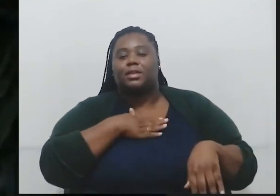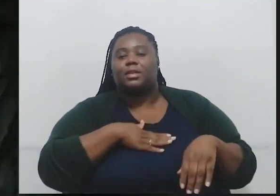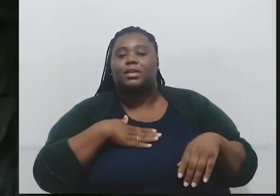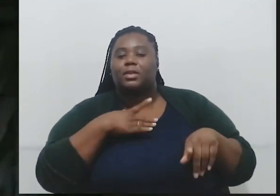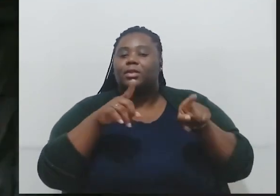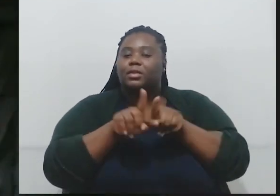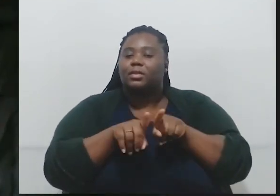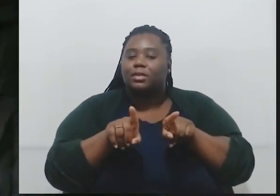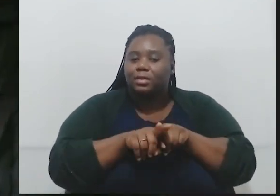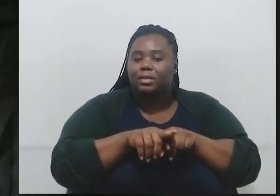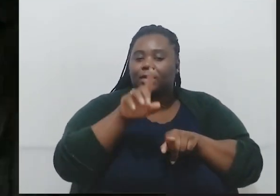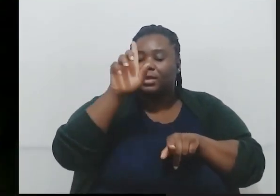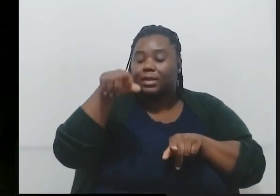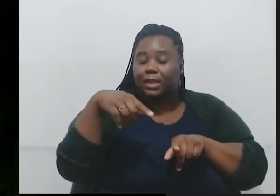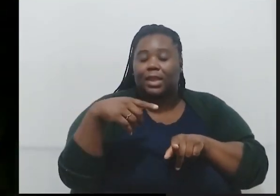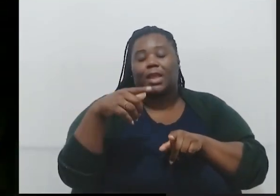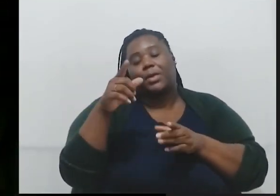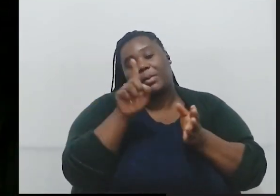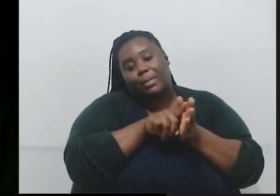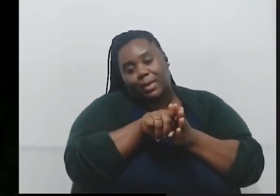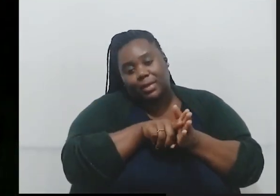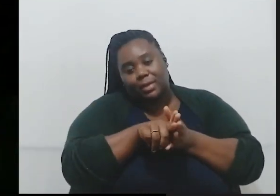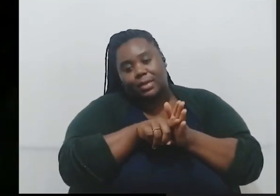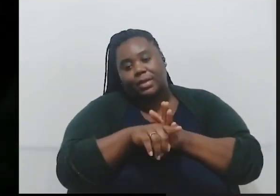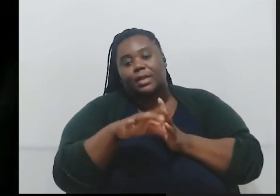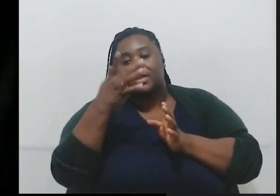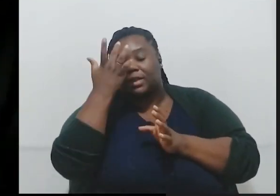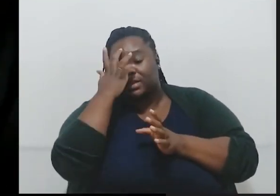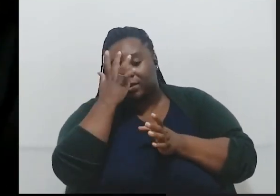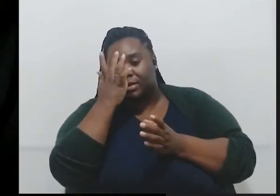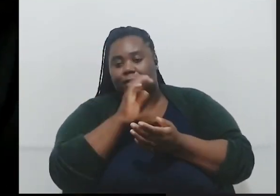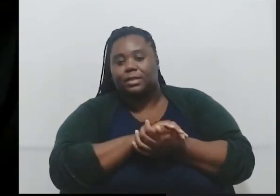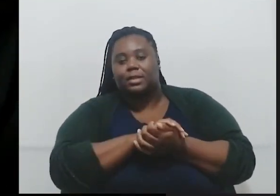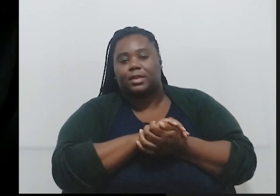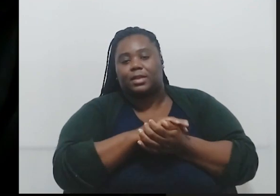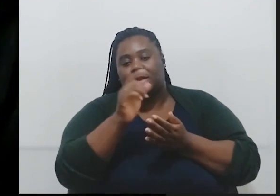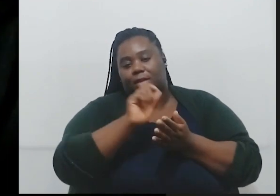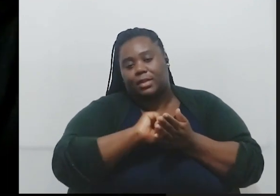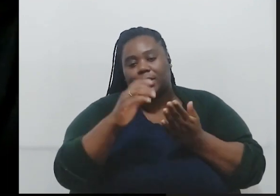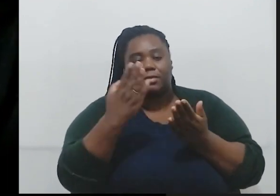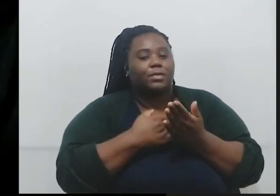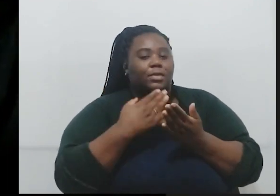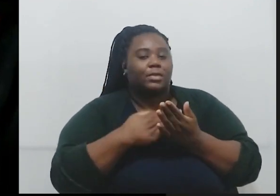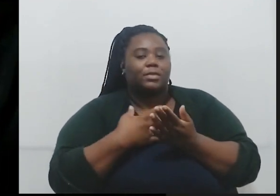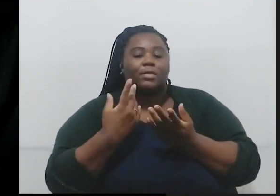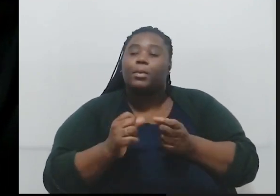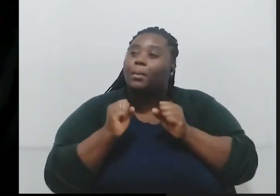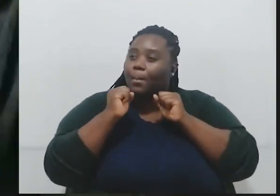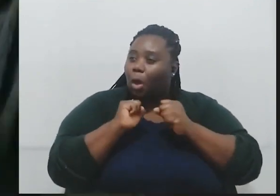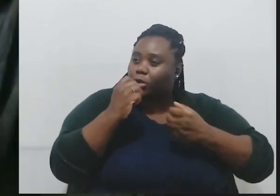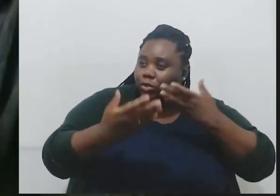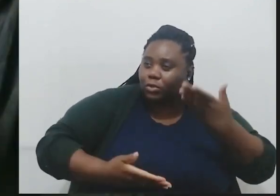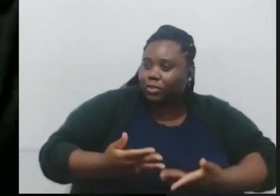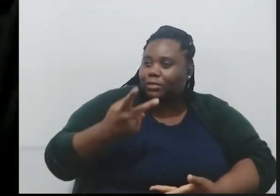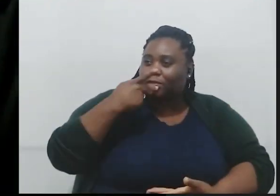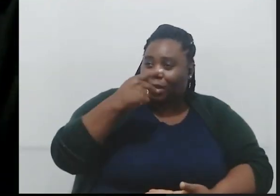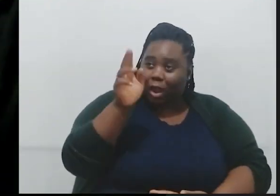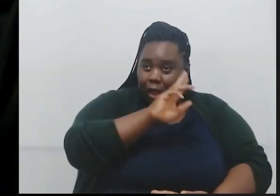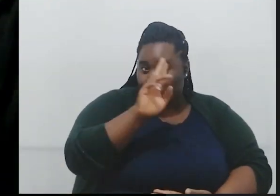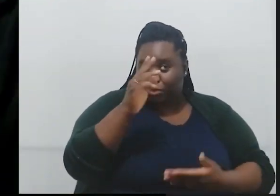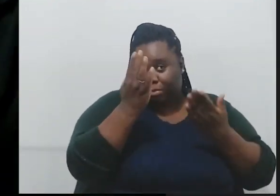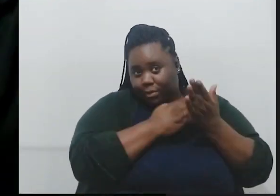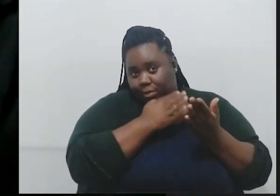Spivak, que é uma teórica indiana, ela escreveu um livro que chama Pode o Subalterno Falar? E